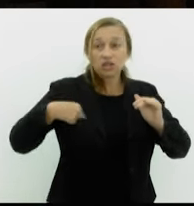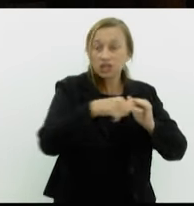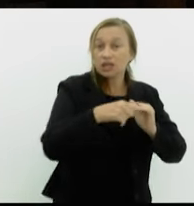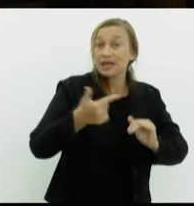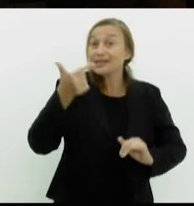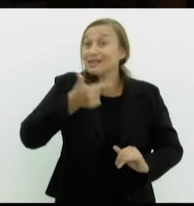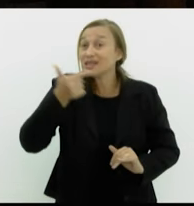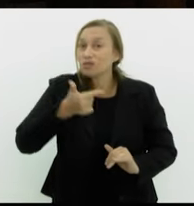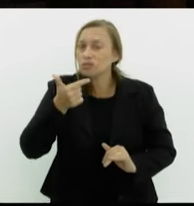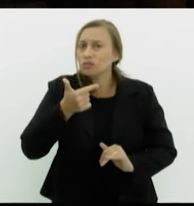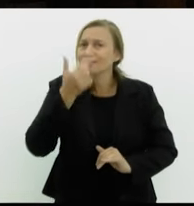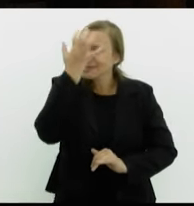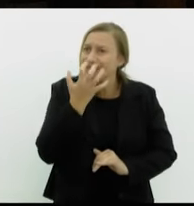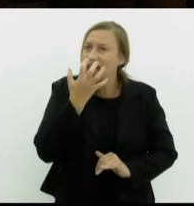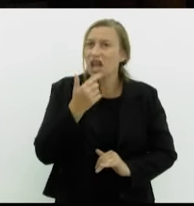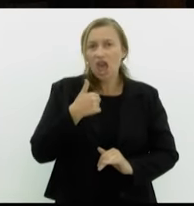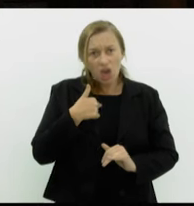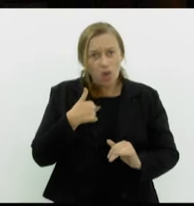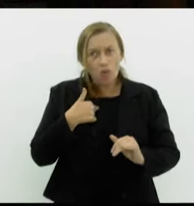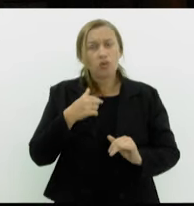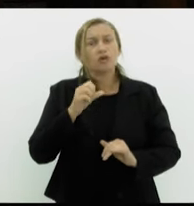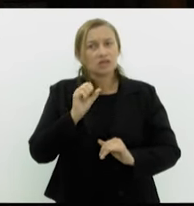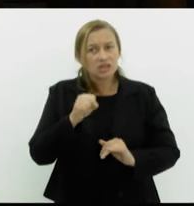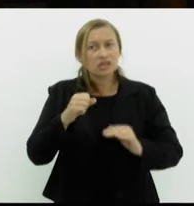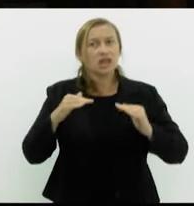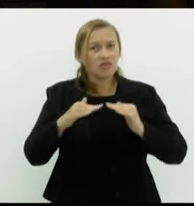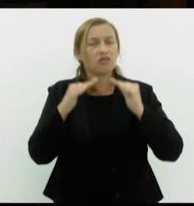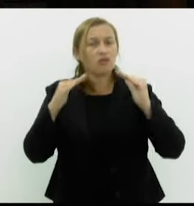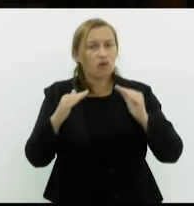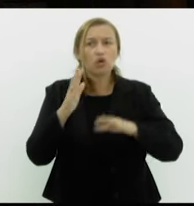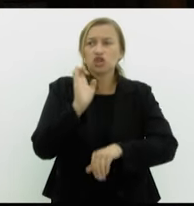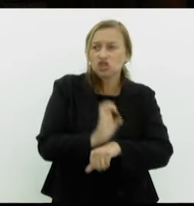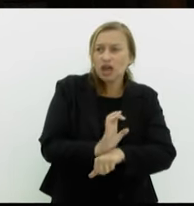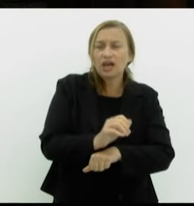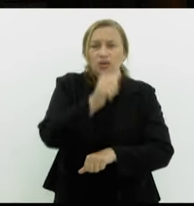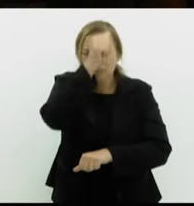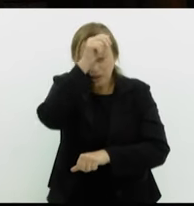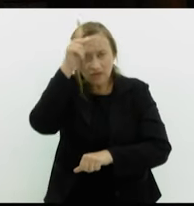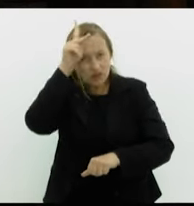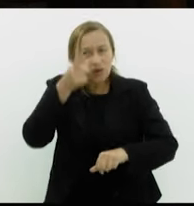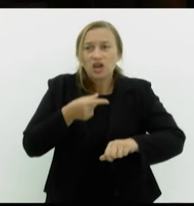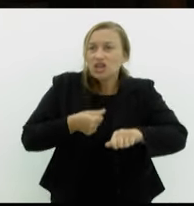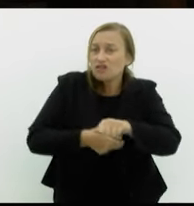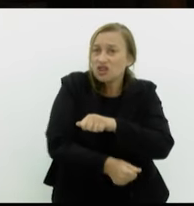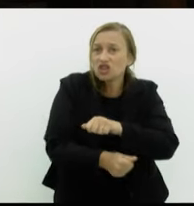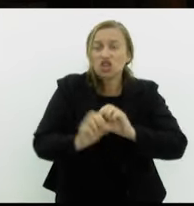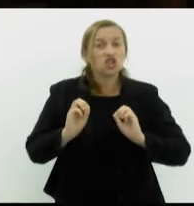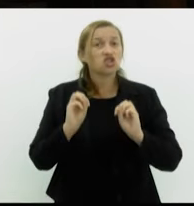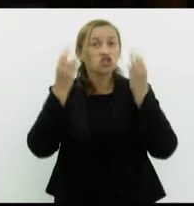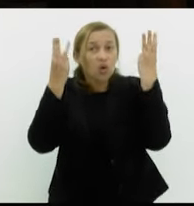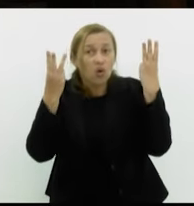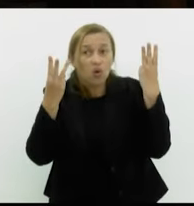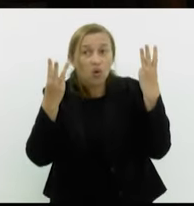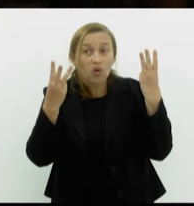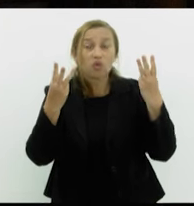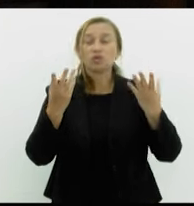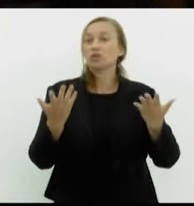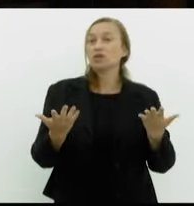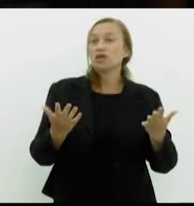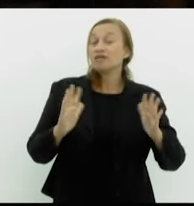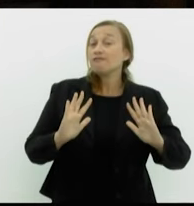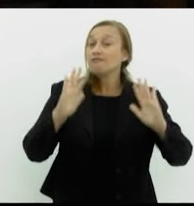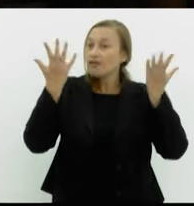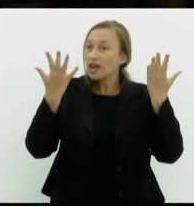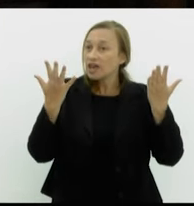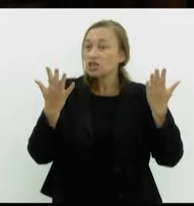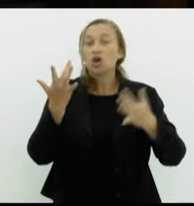grave, eu sou a favor, sim, que o Estado, que a Prefeitura, invista em shows, invista em entretenimento. Eu